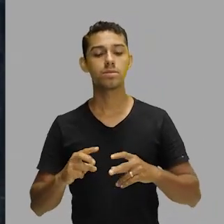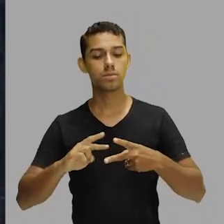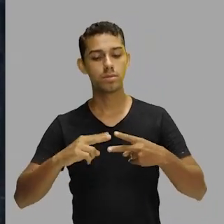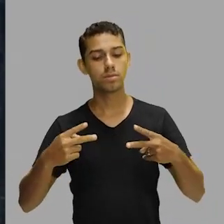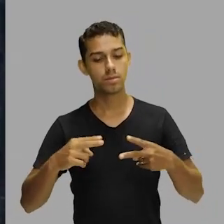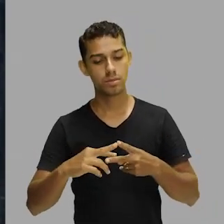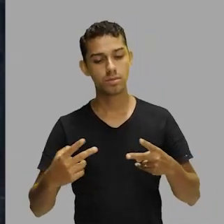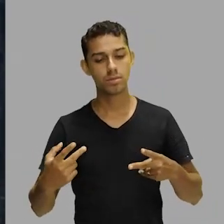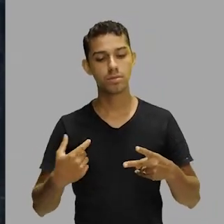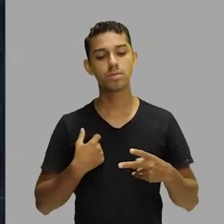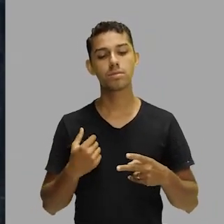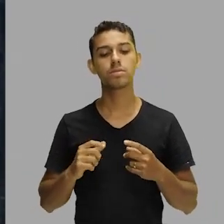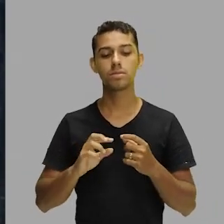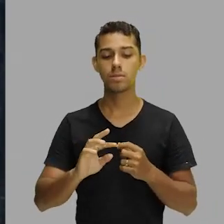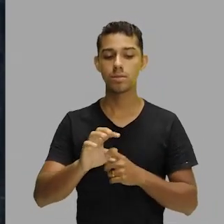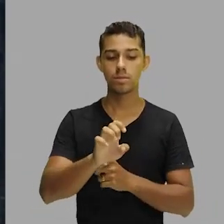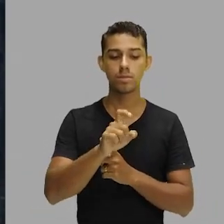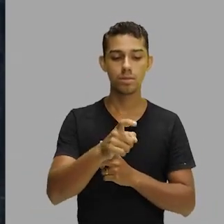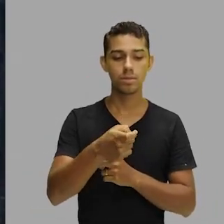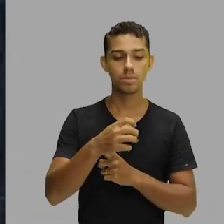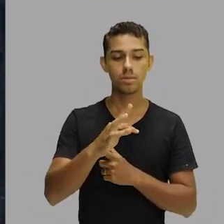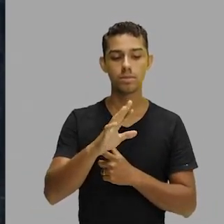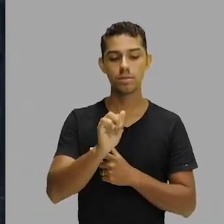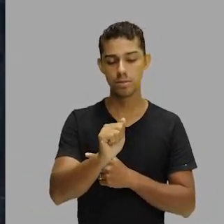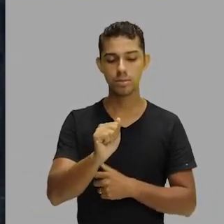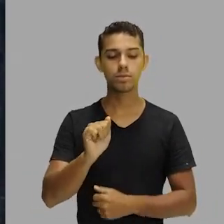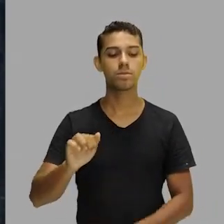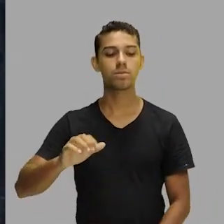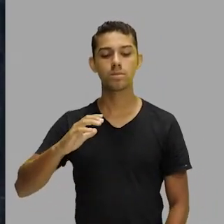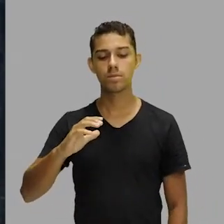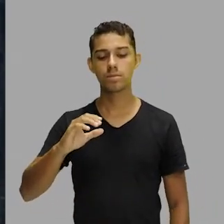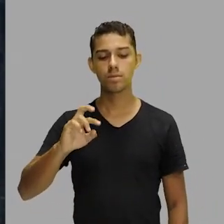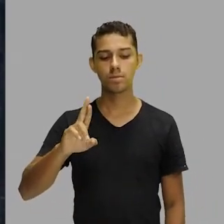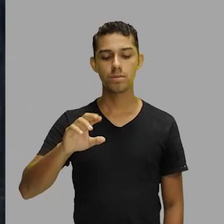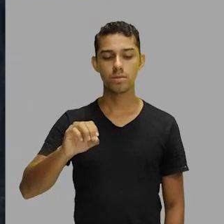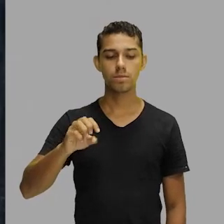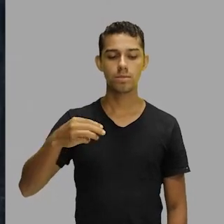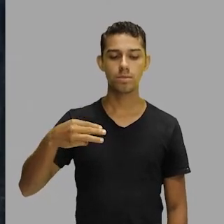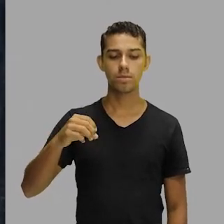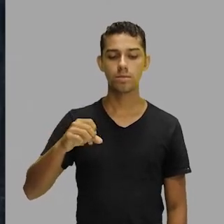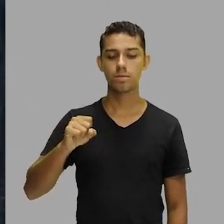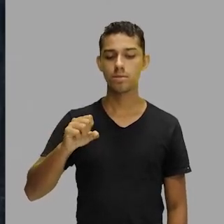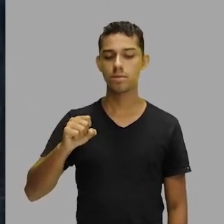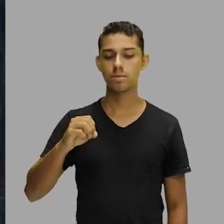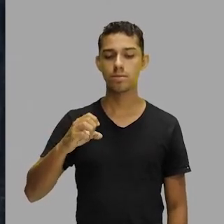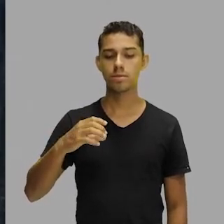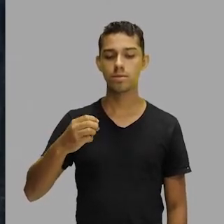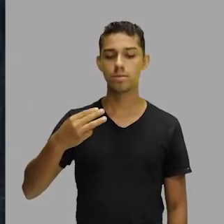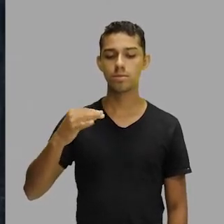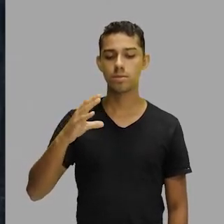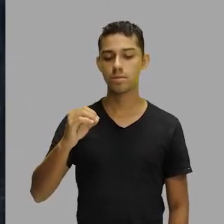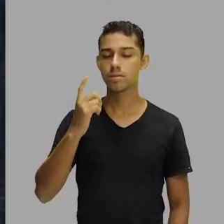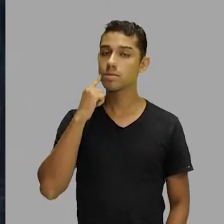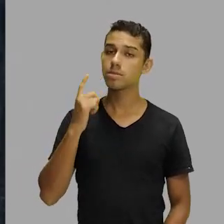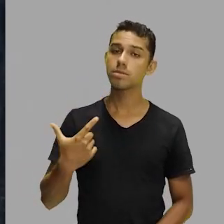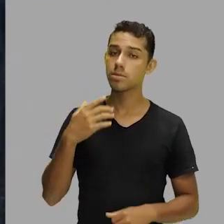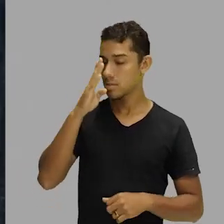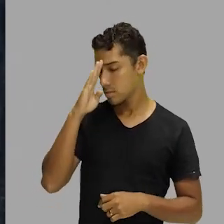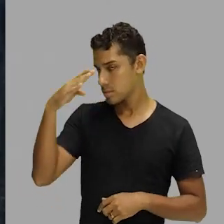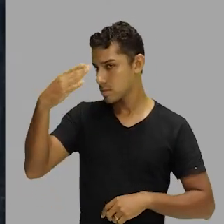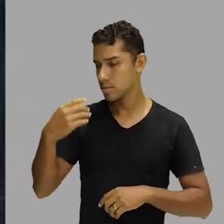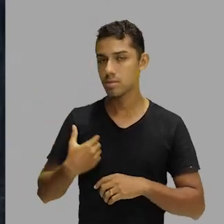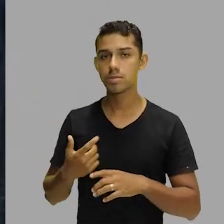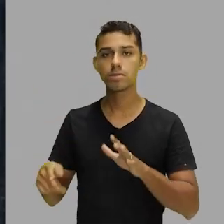DNA extracromossômico. Olha só, eu tenho aqui o DNA bacteriano, o DNA principal,